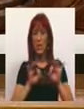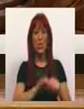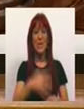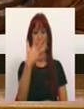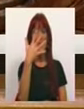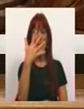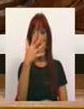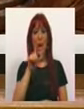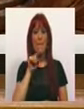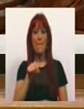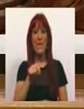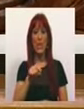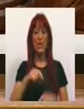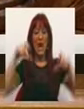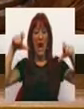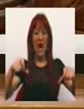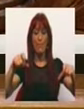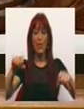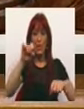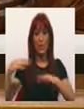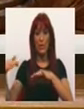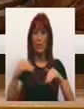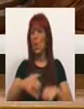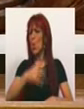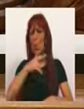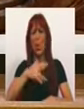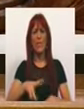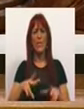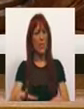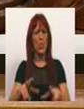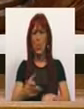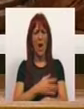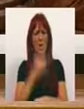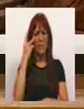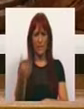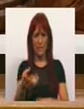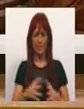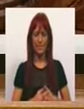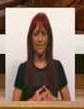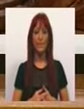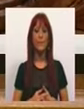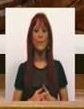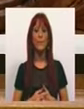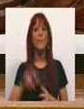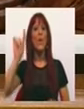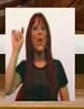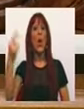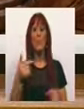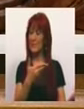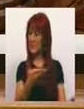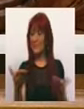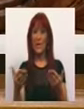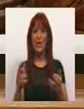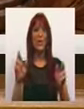5 mil campos de futebol um drama quase sem precedentes em vez desta